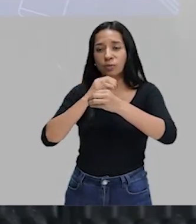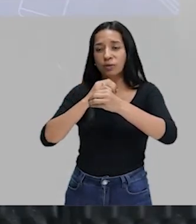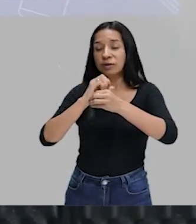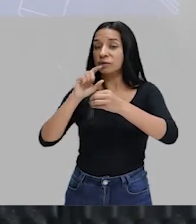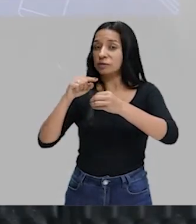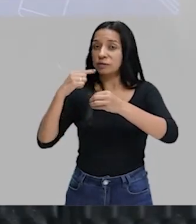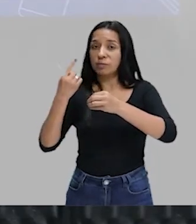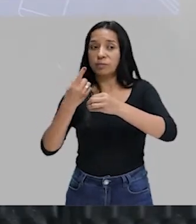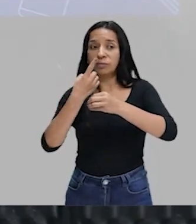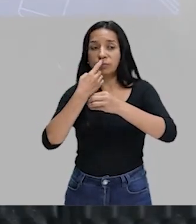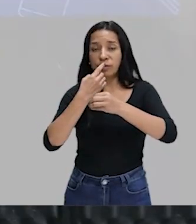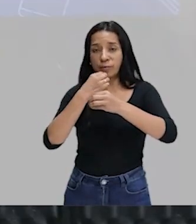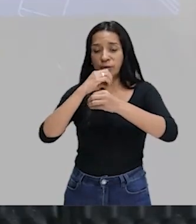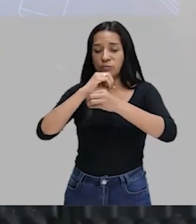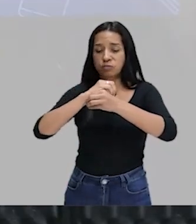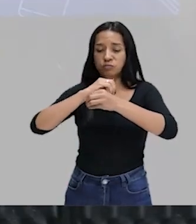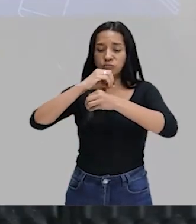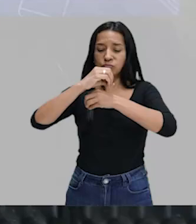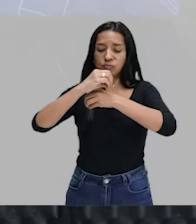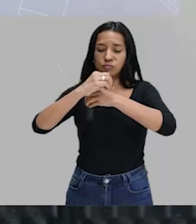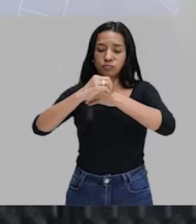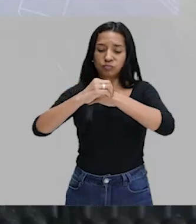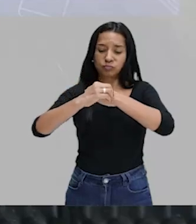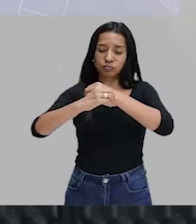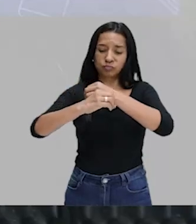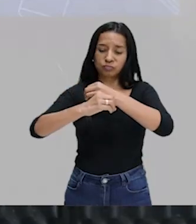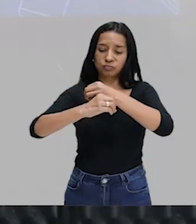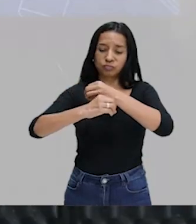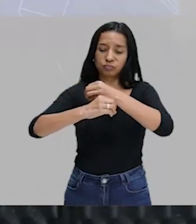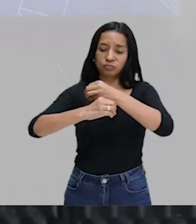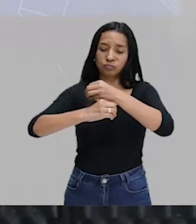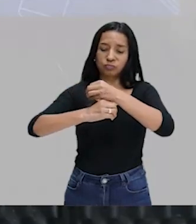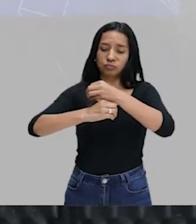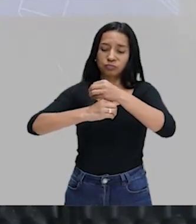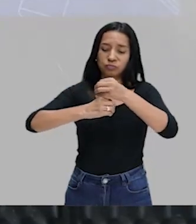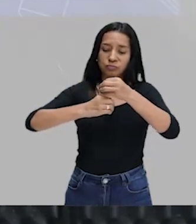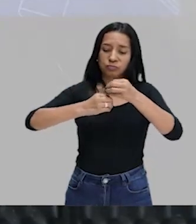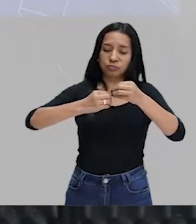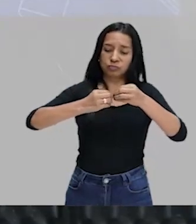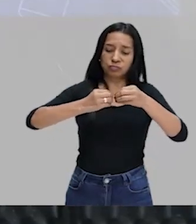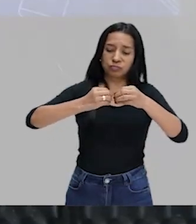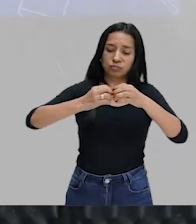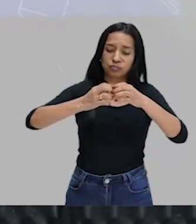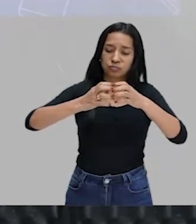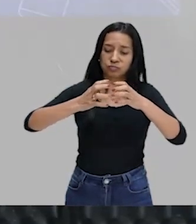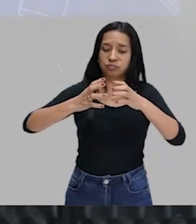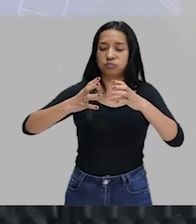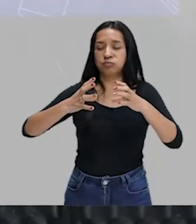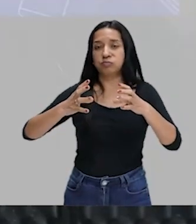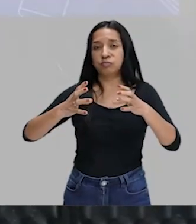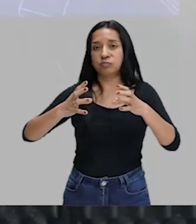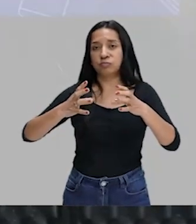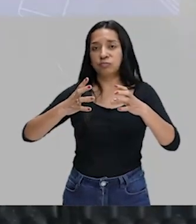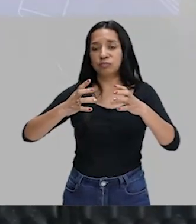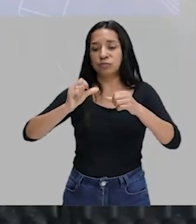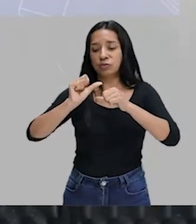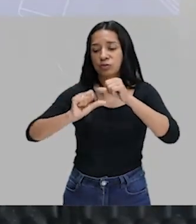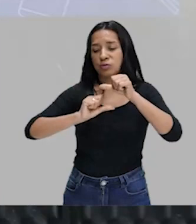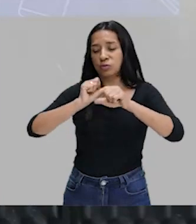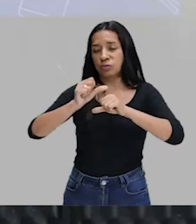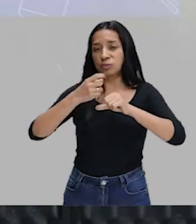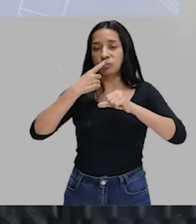vermelho, ok? Aumenta o seu tamanho e se torna ali um vermelho,